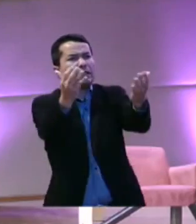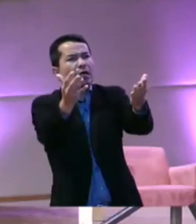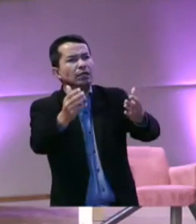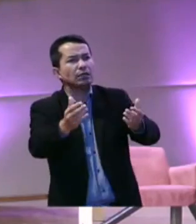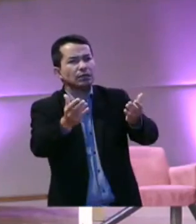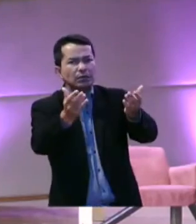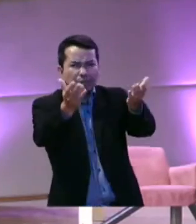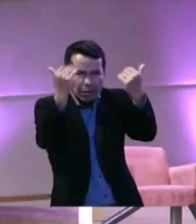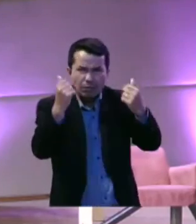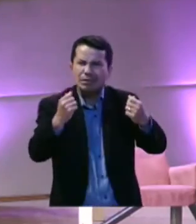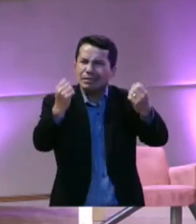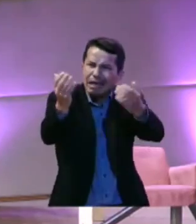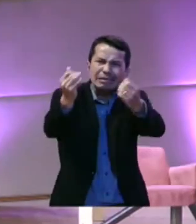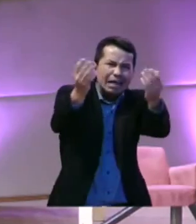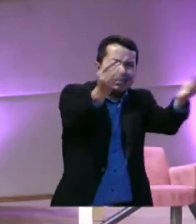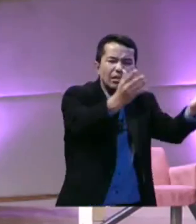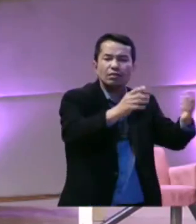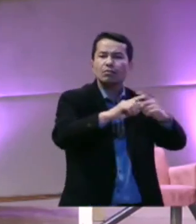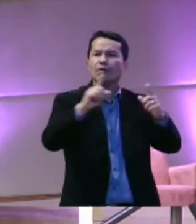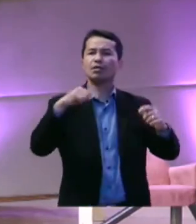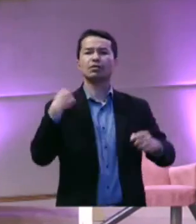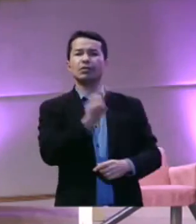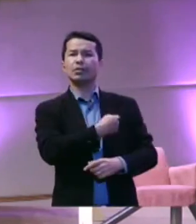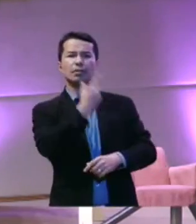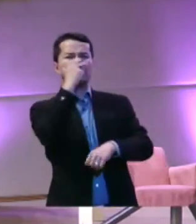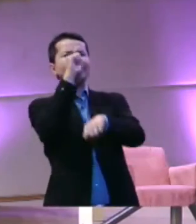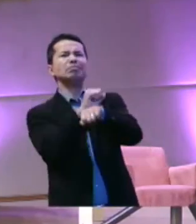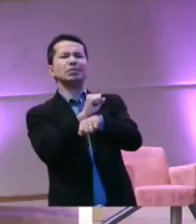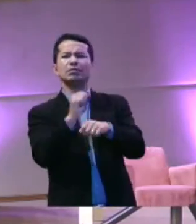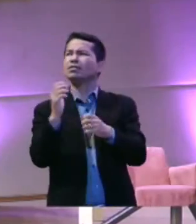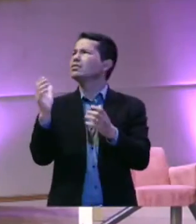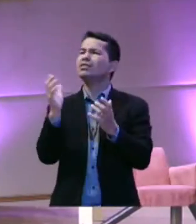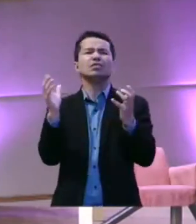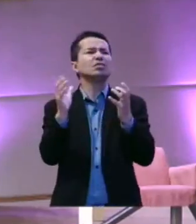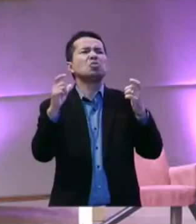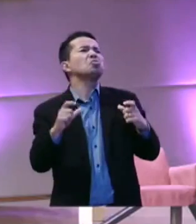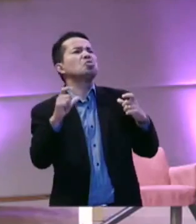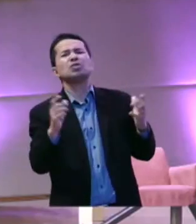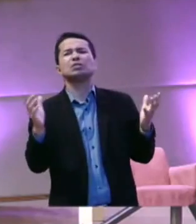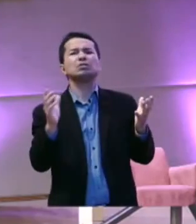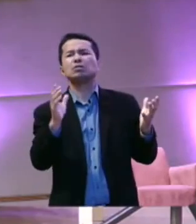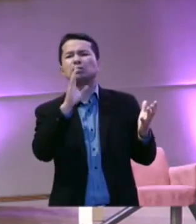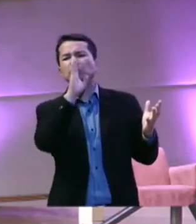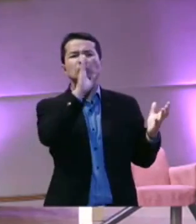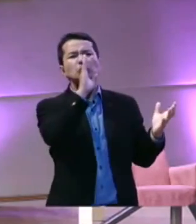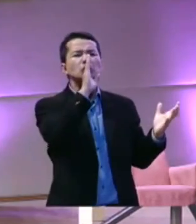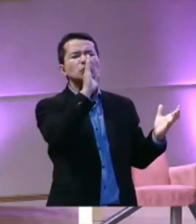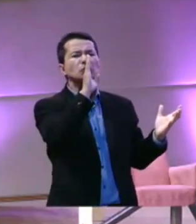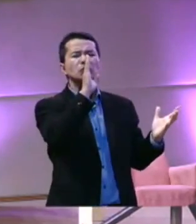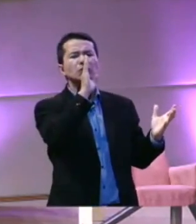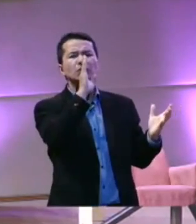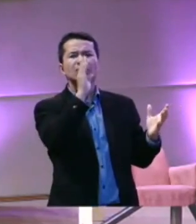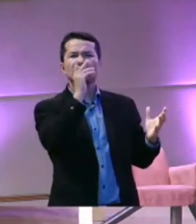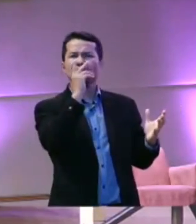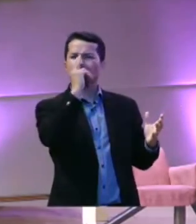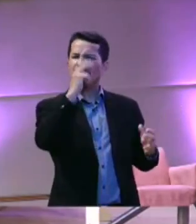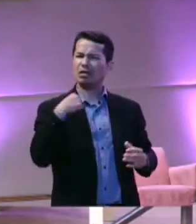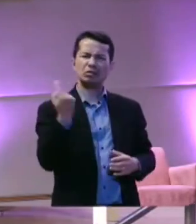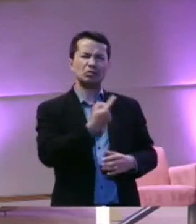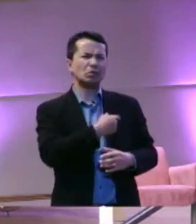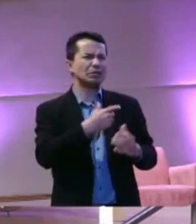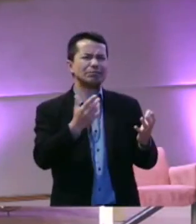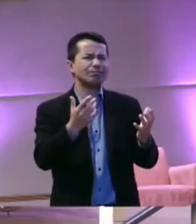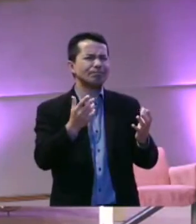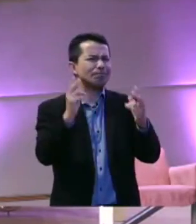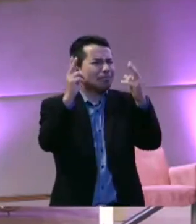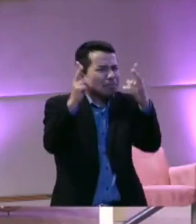Deus revelada para nós. Como nós às vezes ficamos ainda